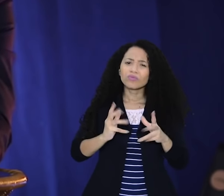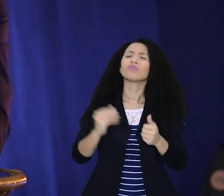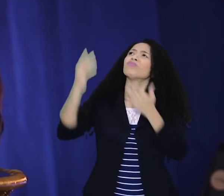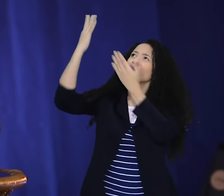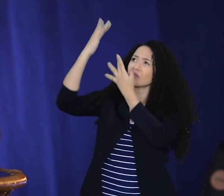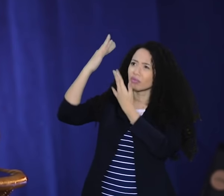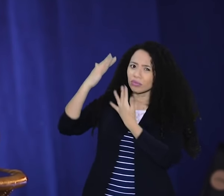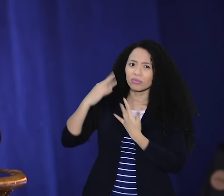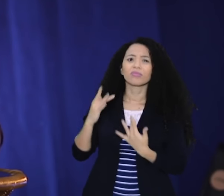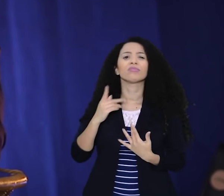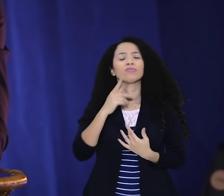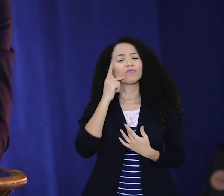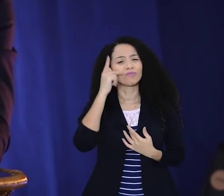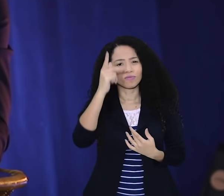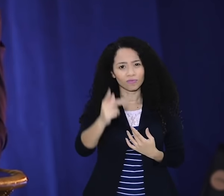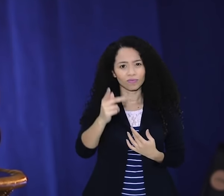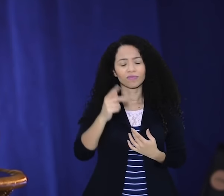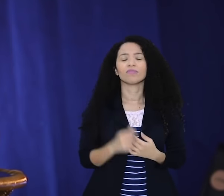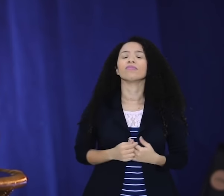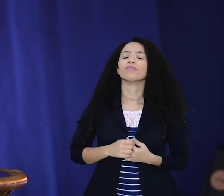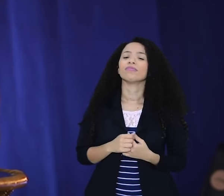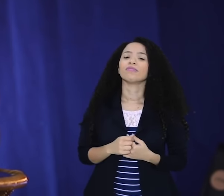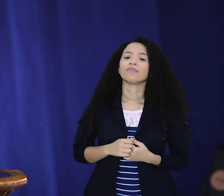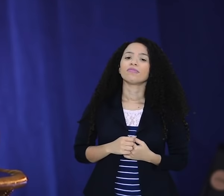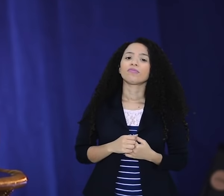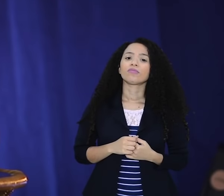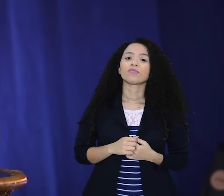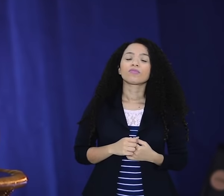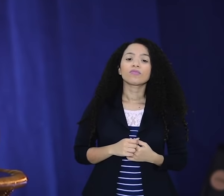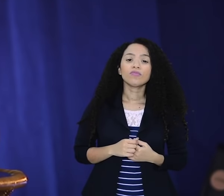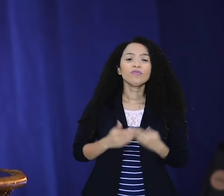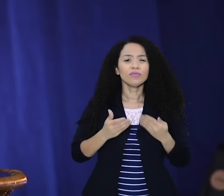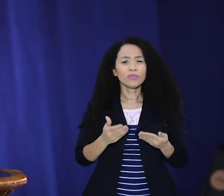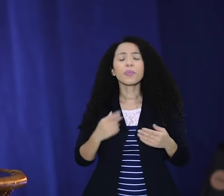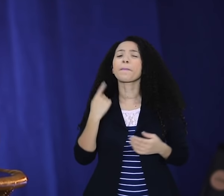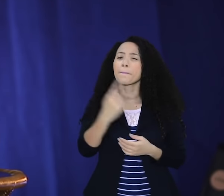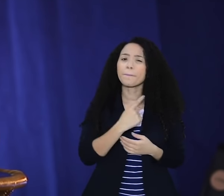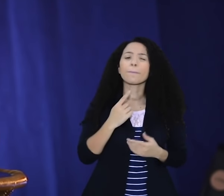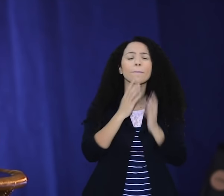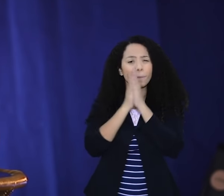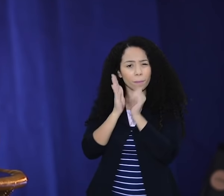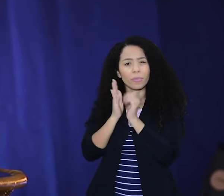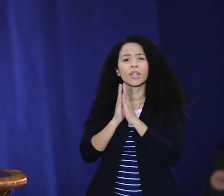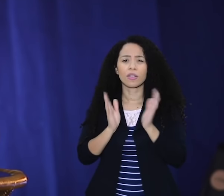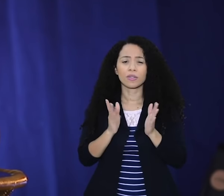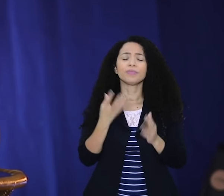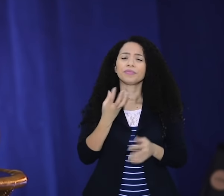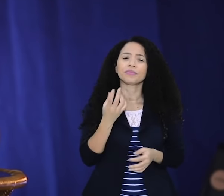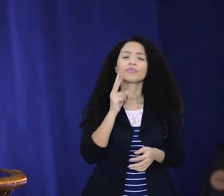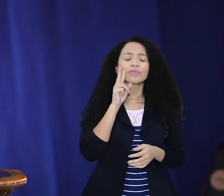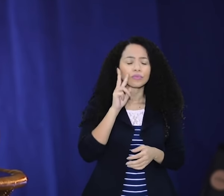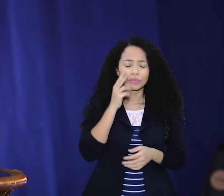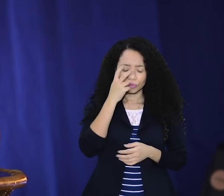promessa. Então, vamos fazer a nossa oração nesse momento. Eu quero que você curve a sua cabeça. E